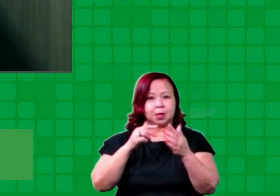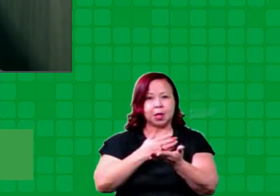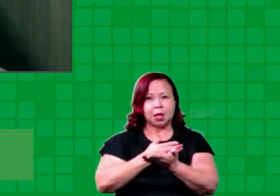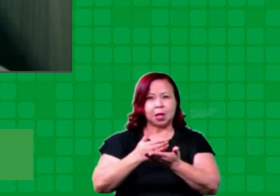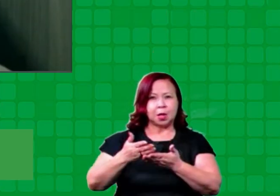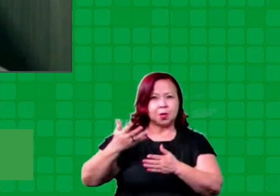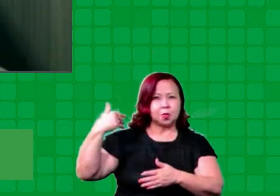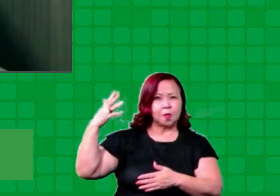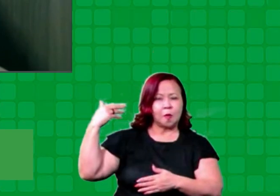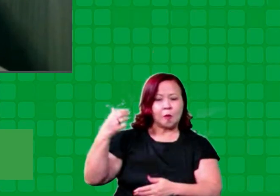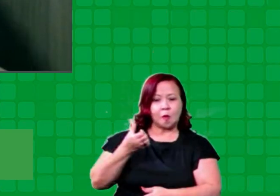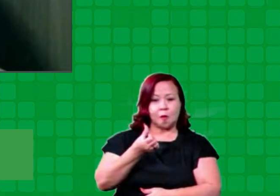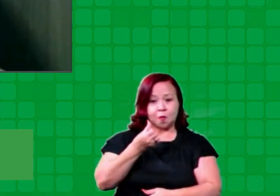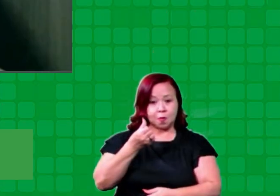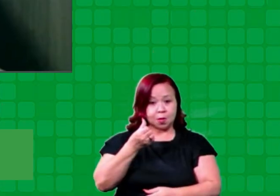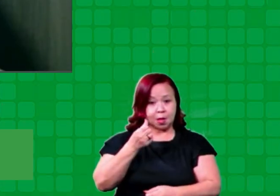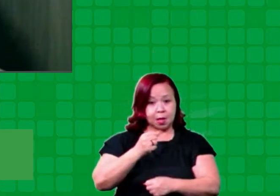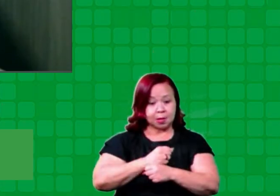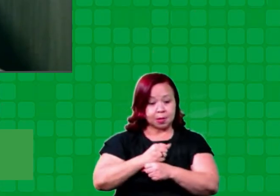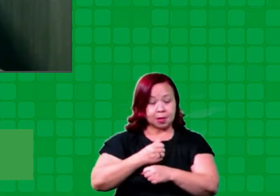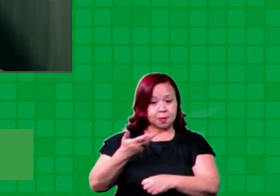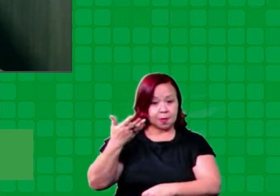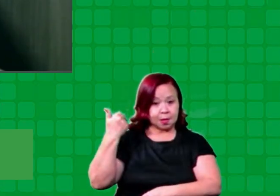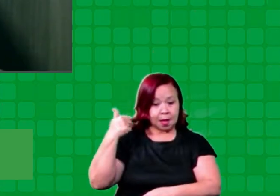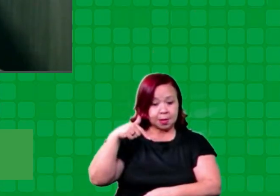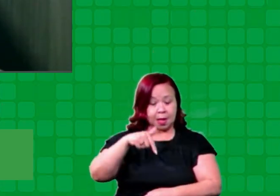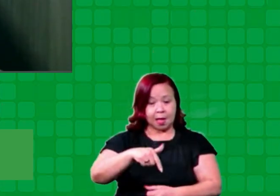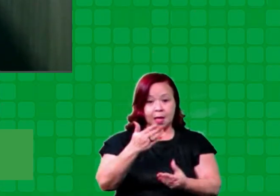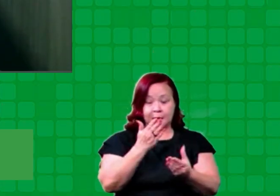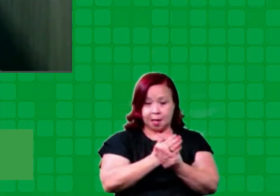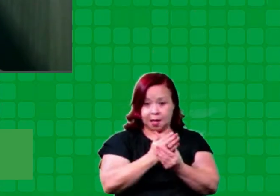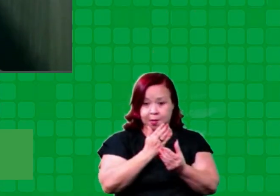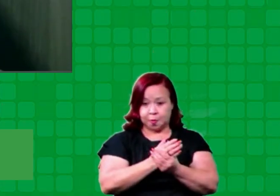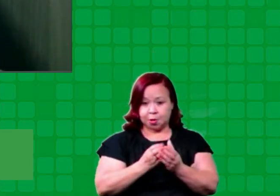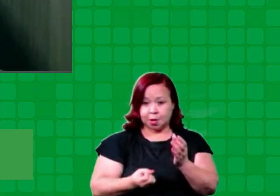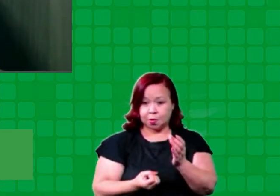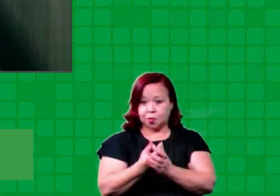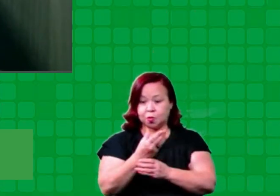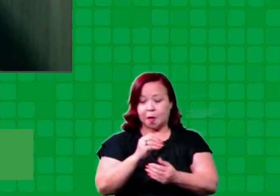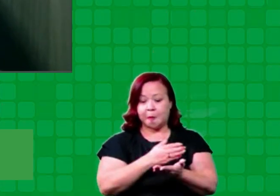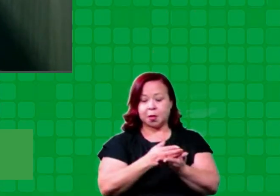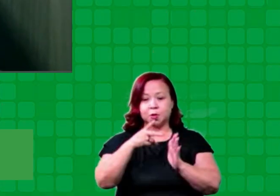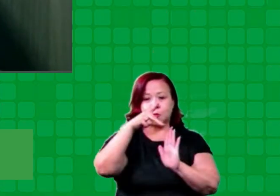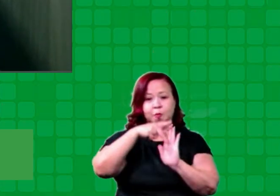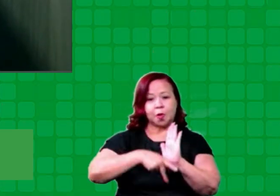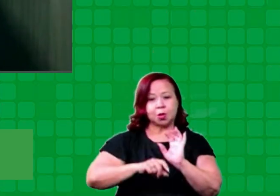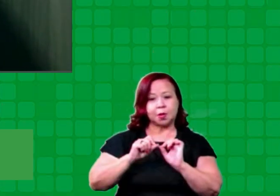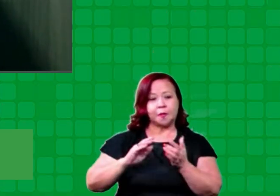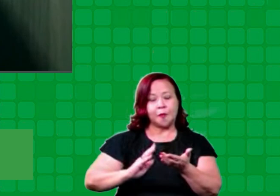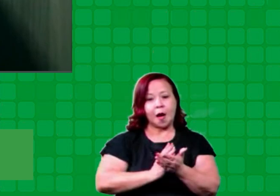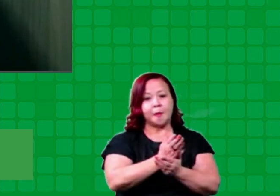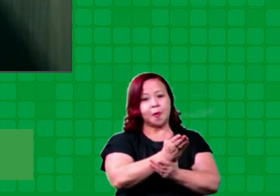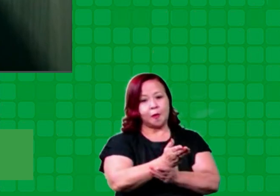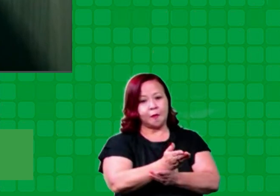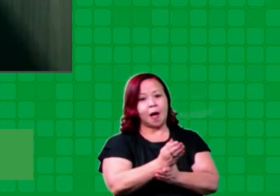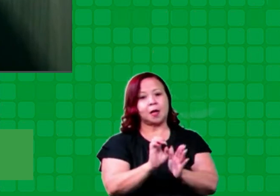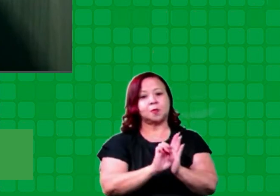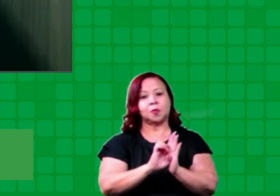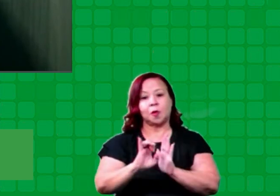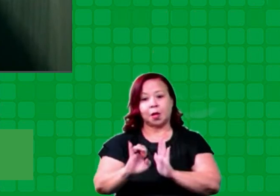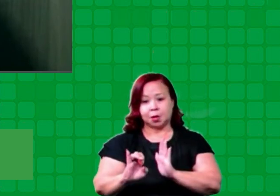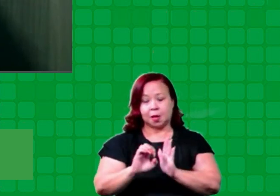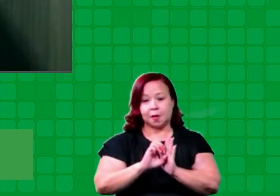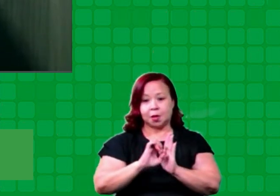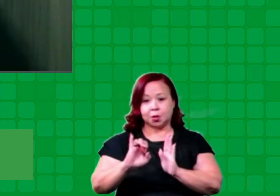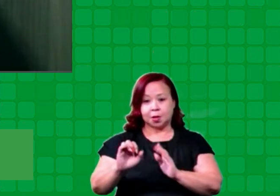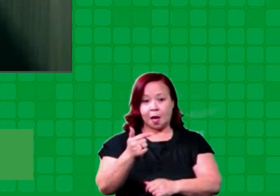exatamente. E aí, esse processo, ele surgiu a partir de um projeto que foi aprovado por um edital, o edital 2